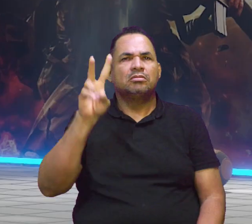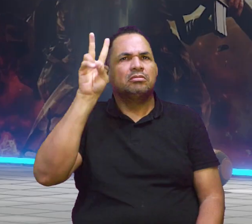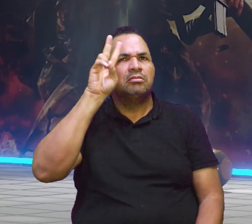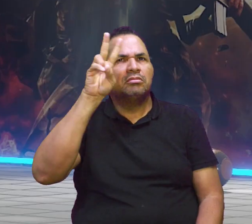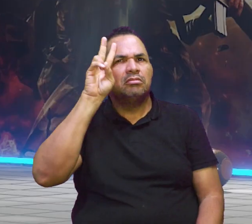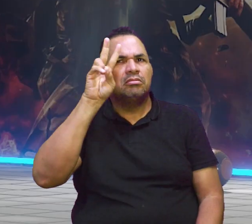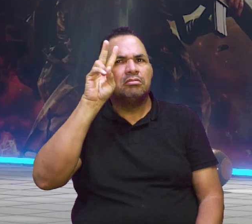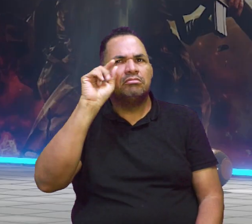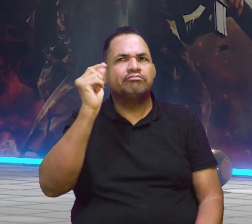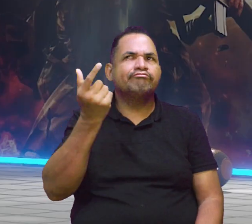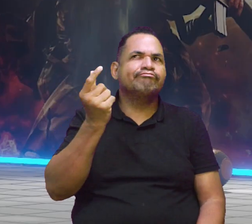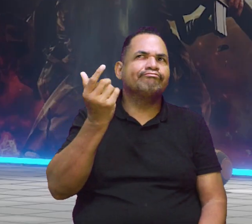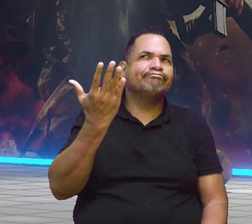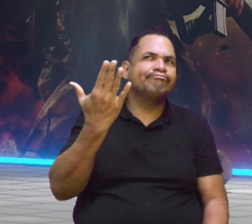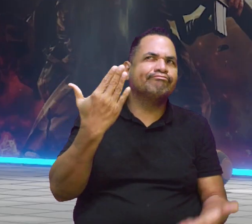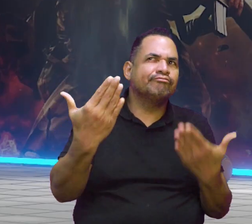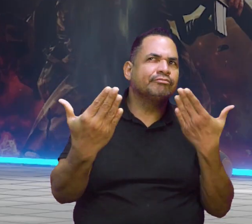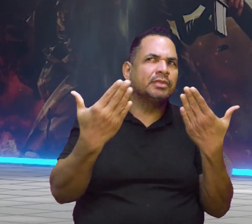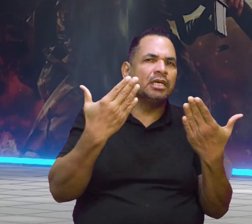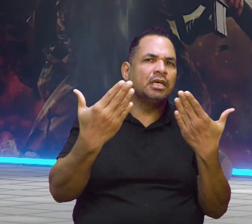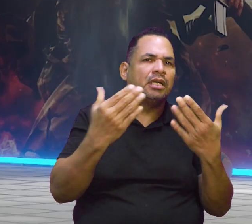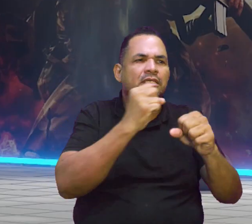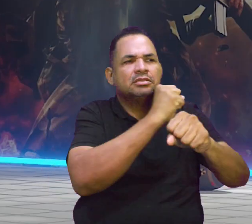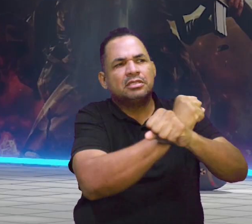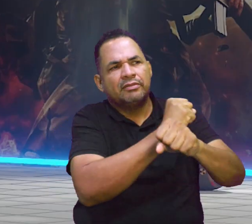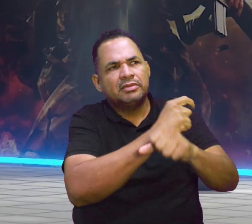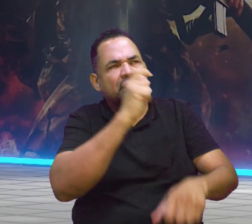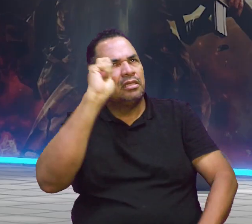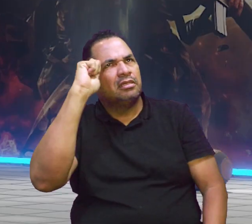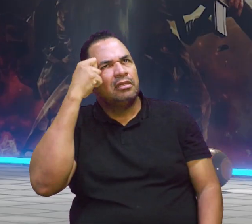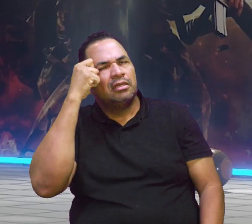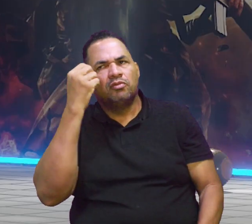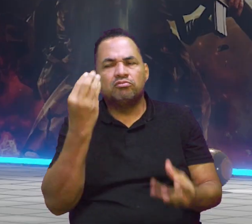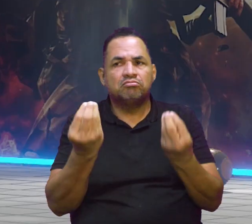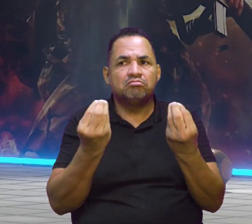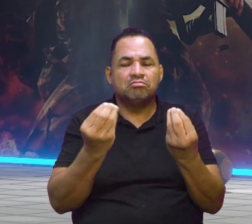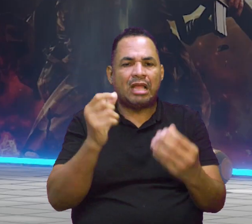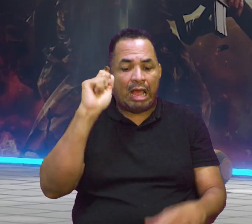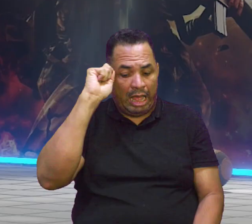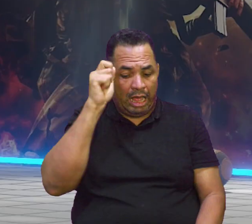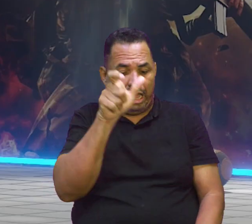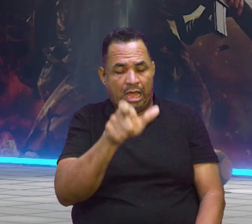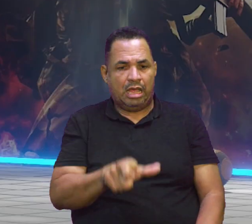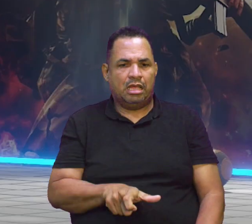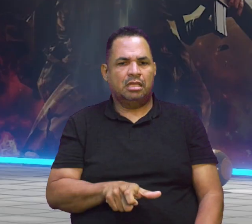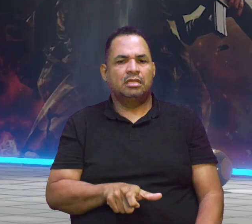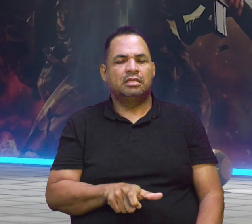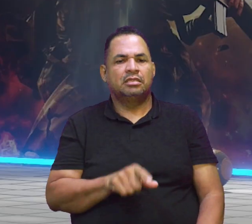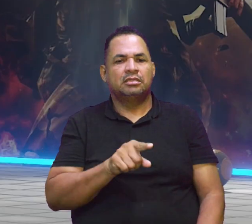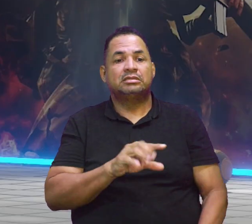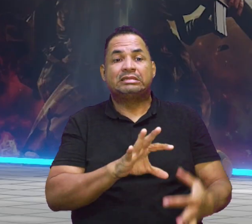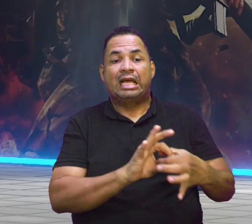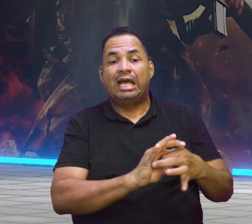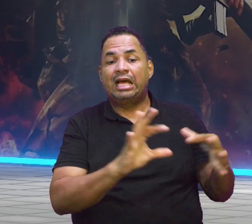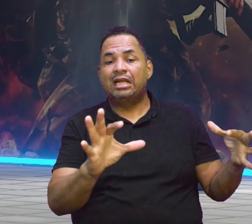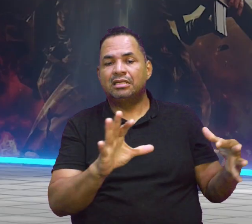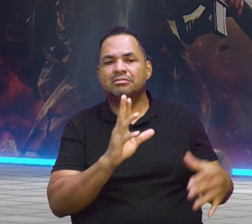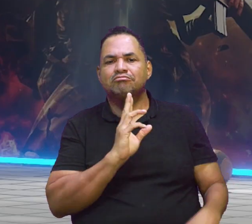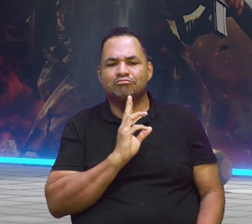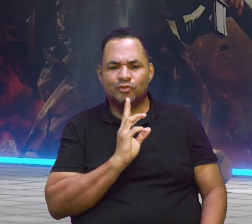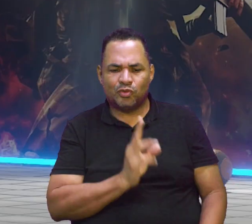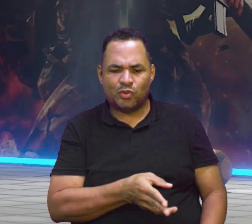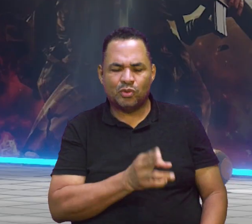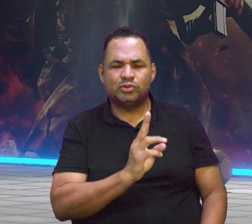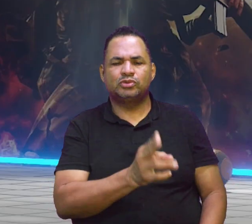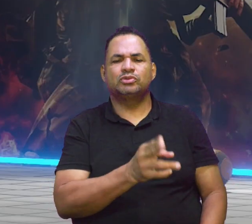Chibata, escravidão, negros. Pois bem, esse negro, por mais que ele estivesse liberto, ele ainda era tratado como